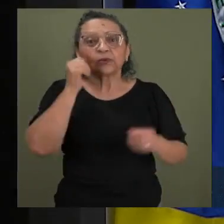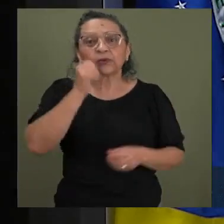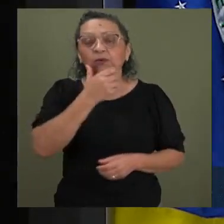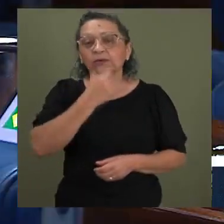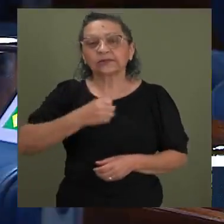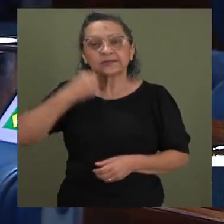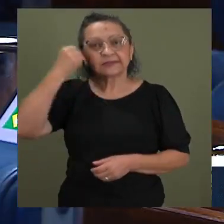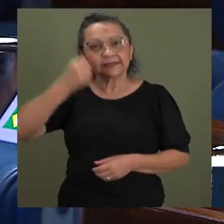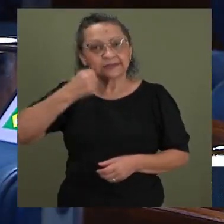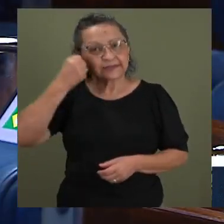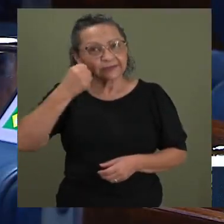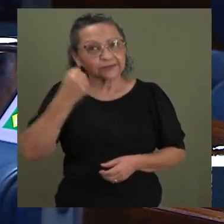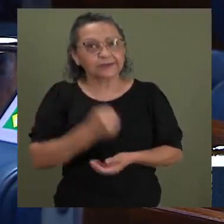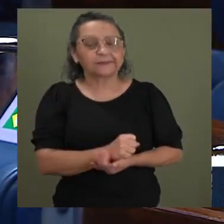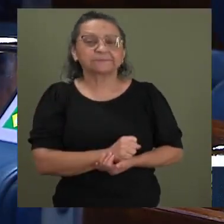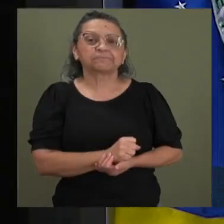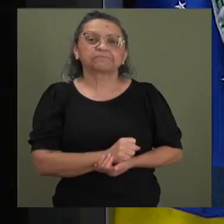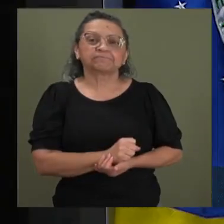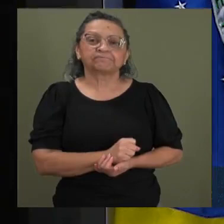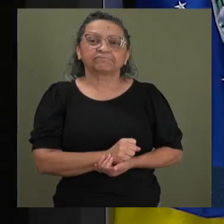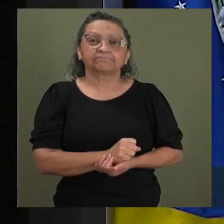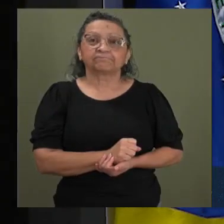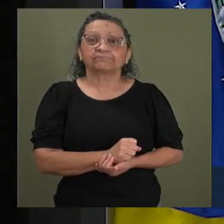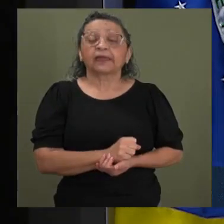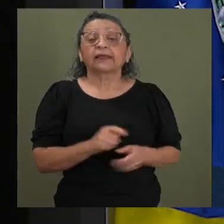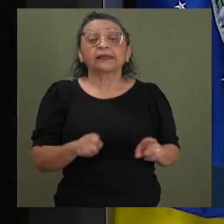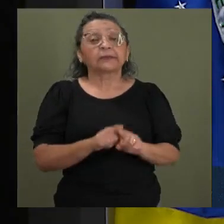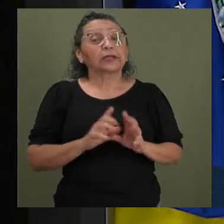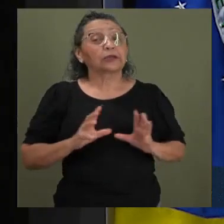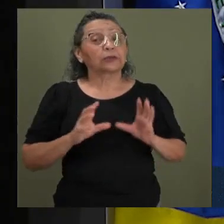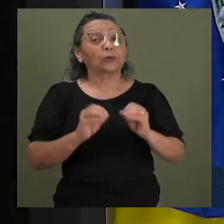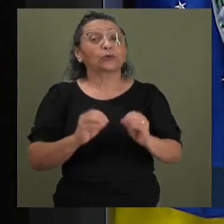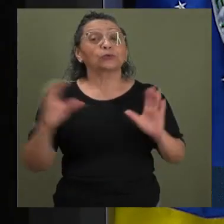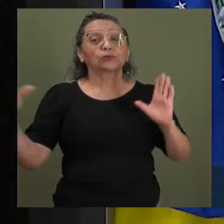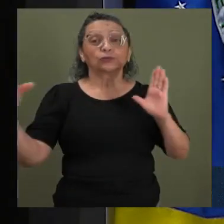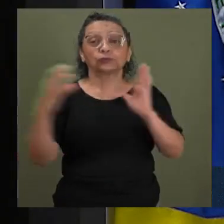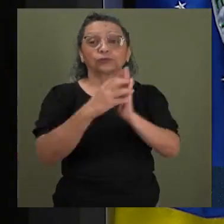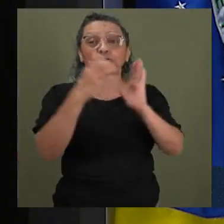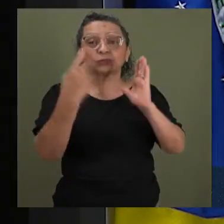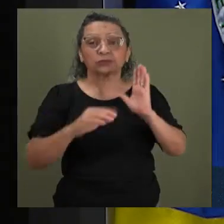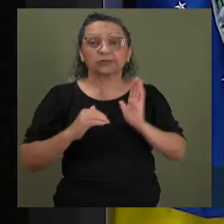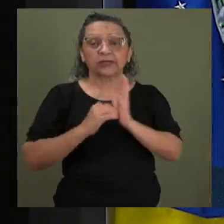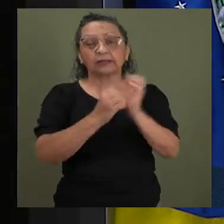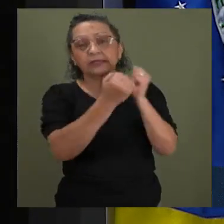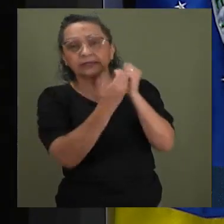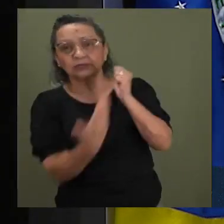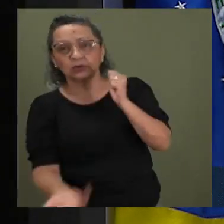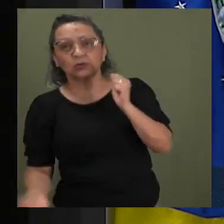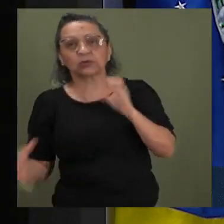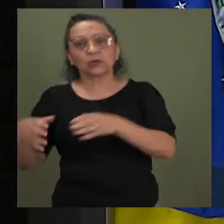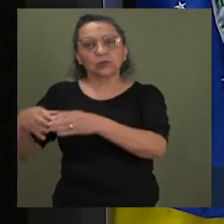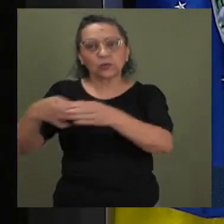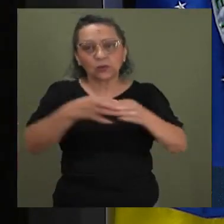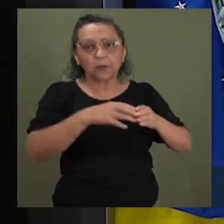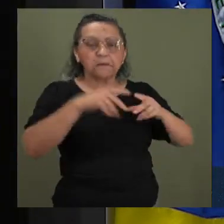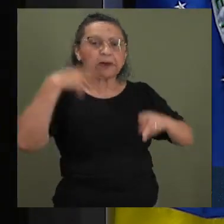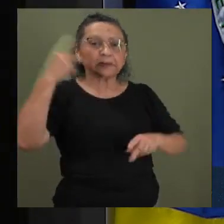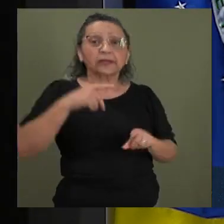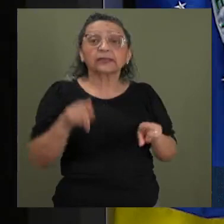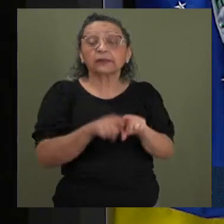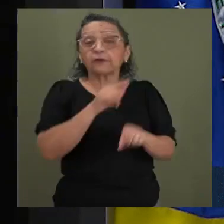senhores senadores, funcionários dessa casa, assessores e